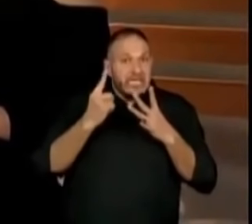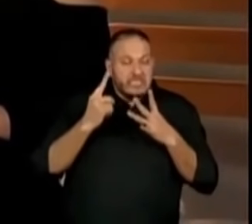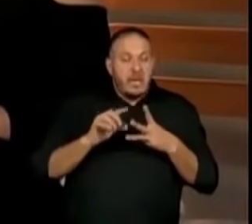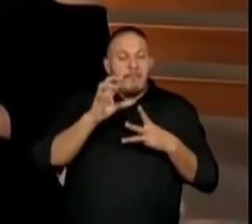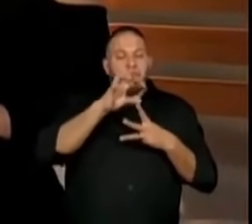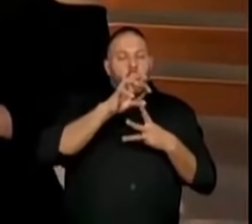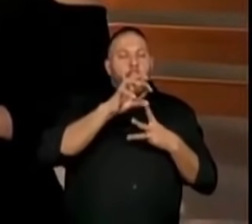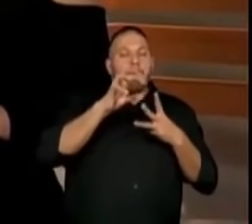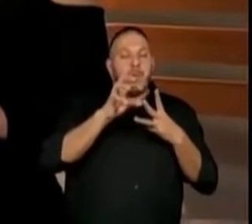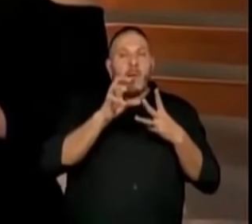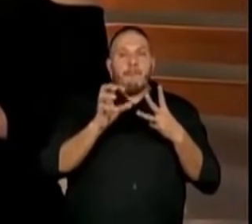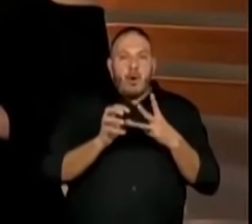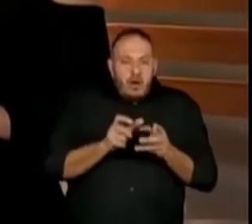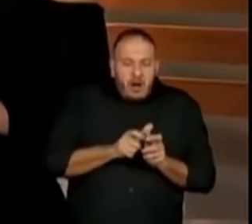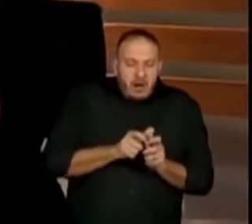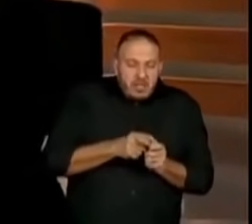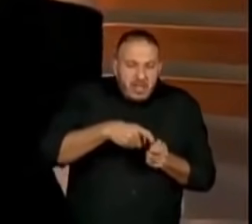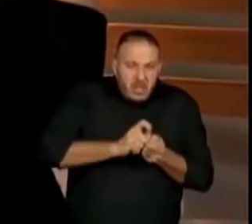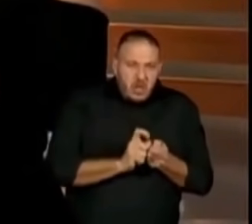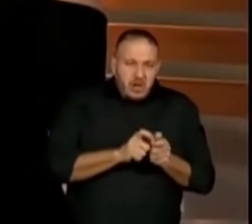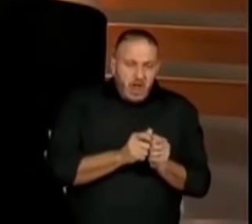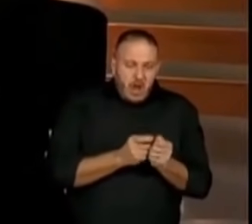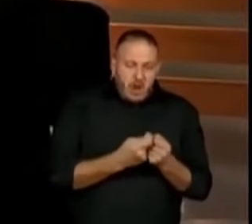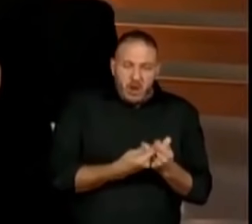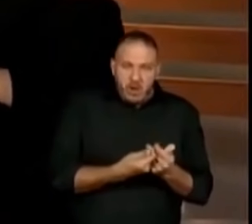3/4 de nozes, ok?